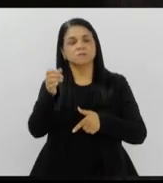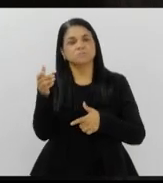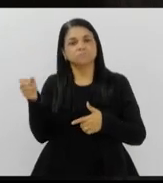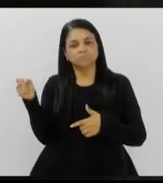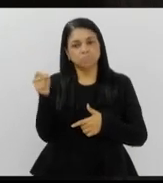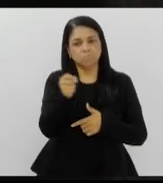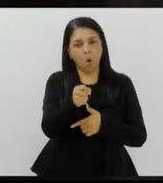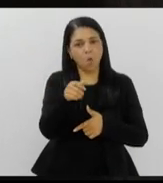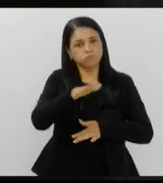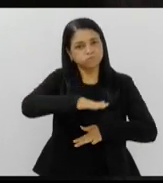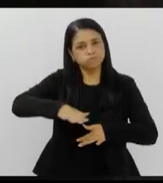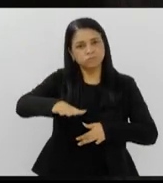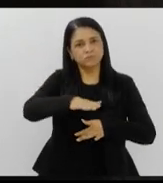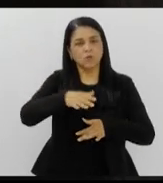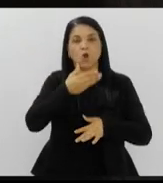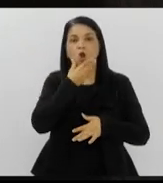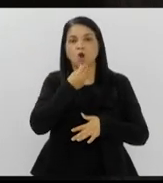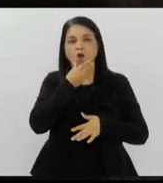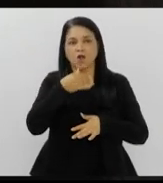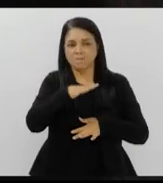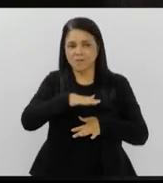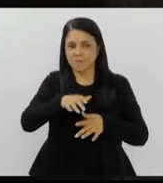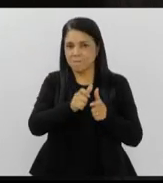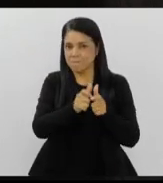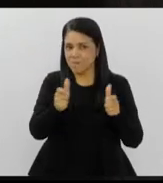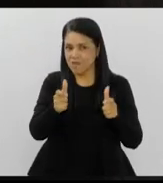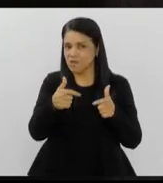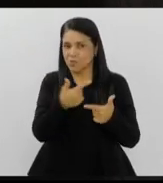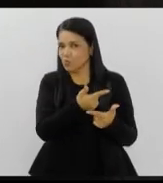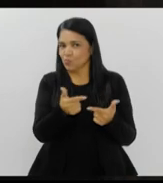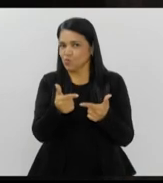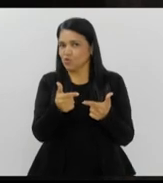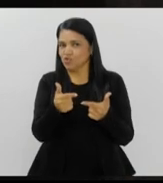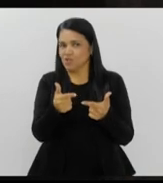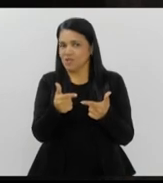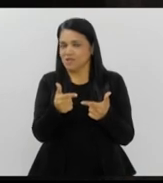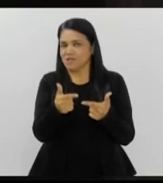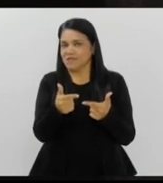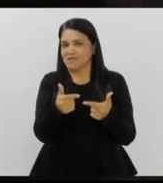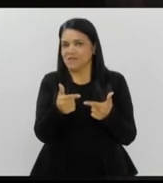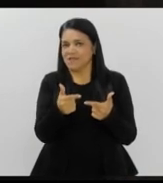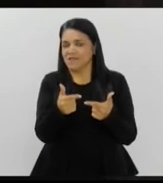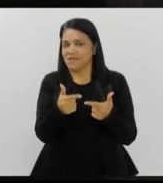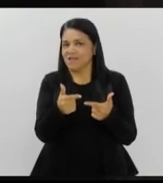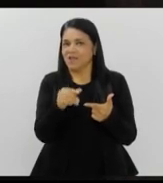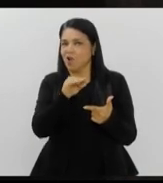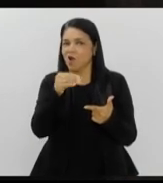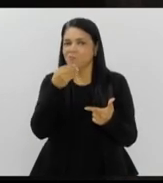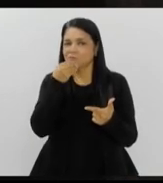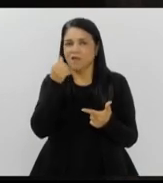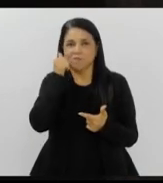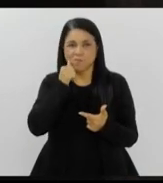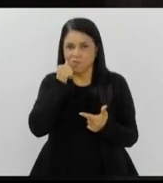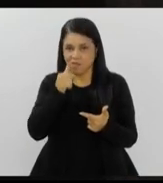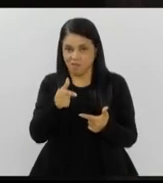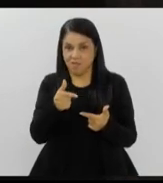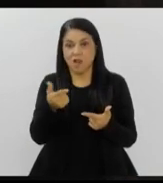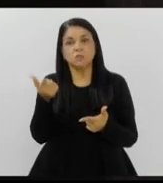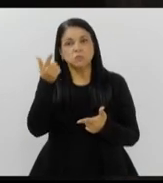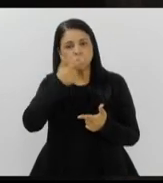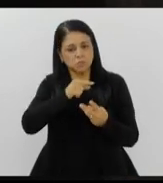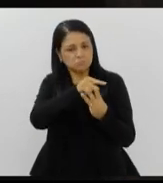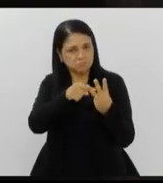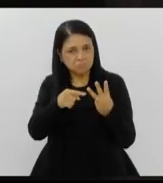espaço dentre os homens, que até então os homens não tinham dado essa oportunidade, mas bravamente elas